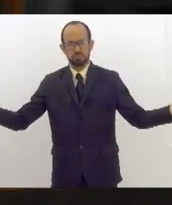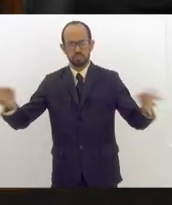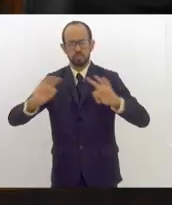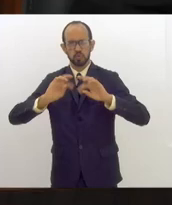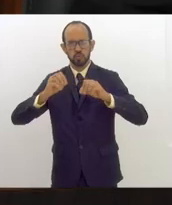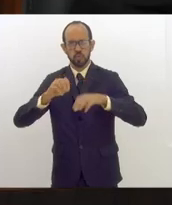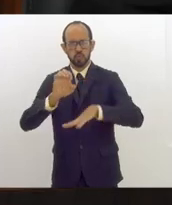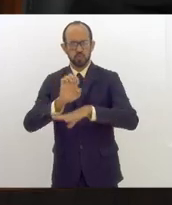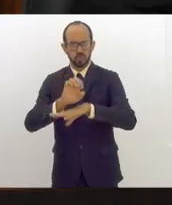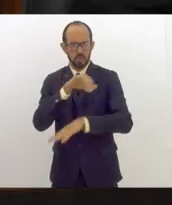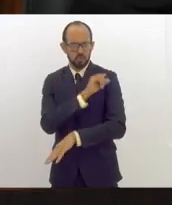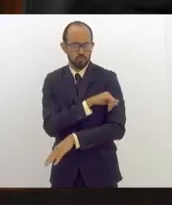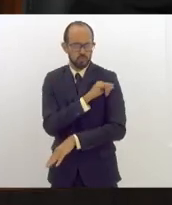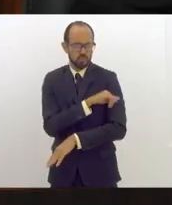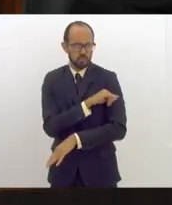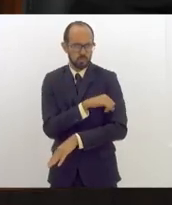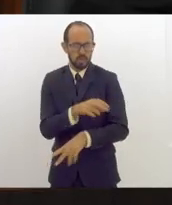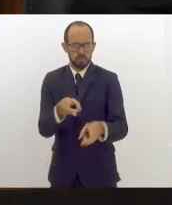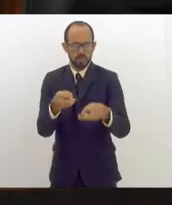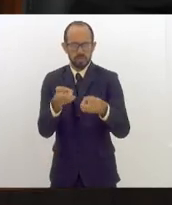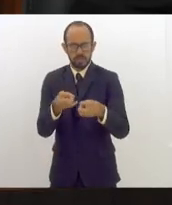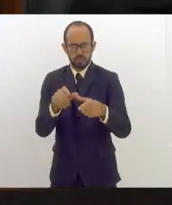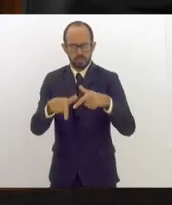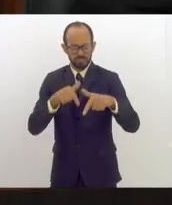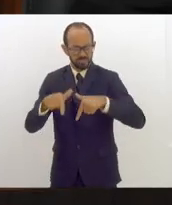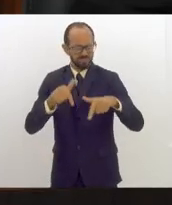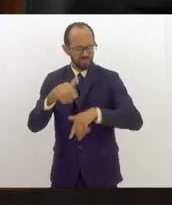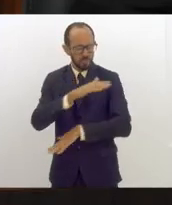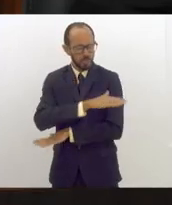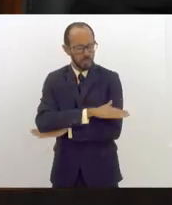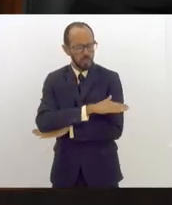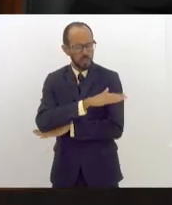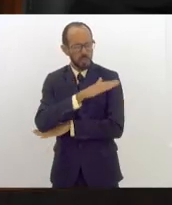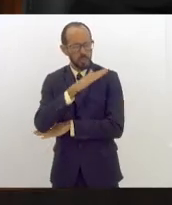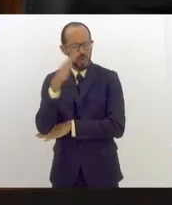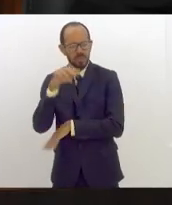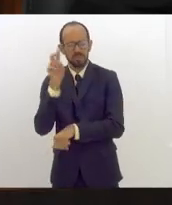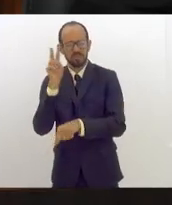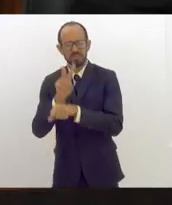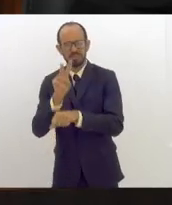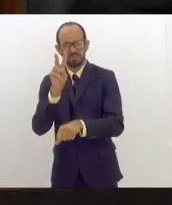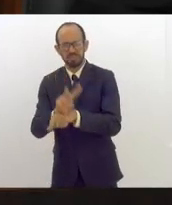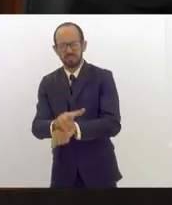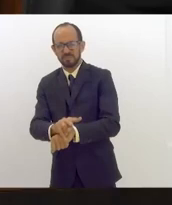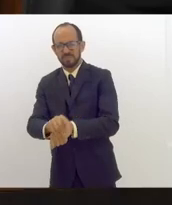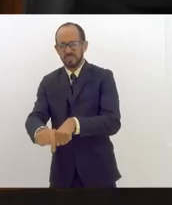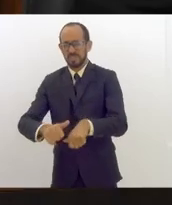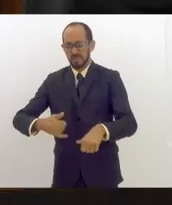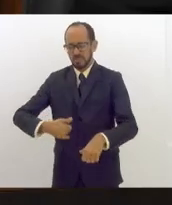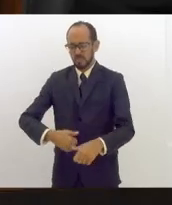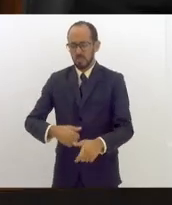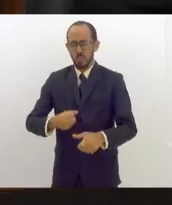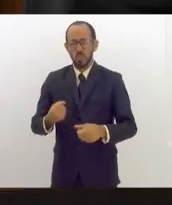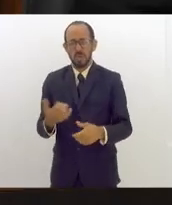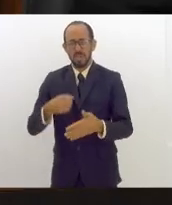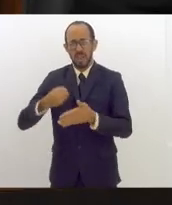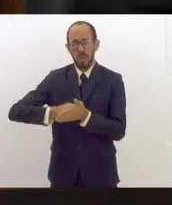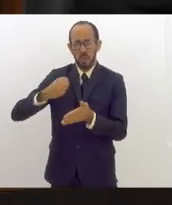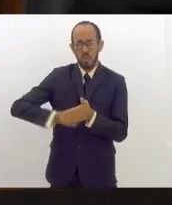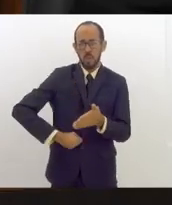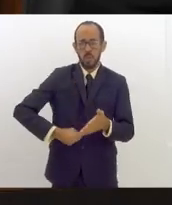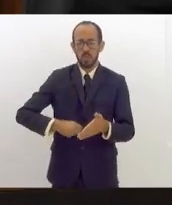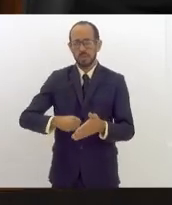eu vejo muito trabalho de o turno e quanta causa quanta defesa quanta pretensão quanta luta